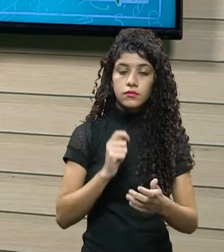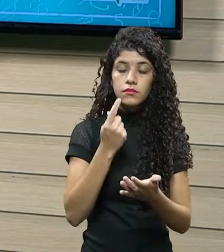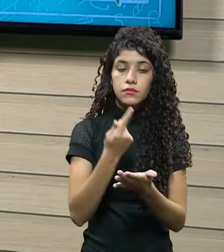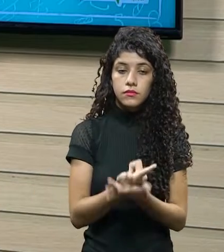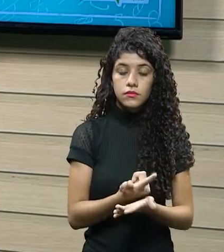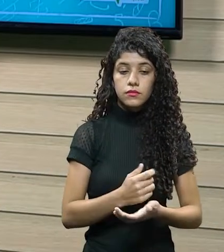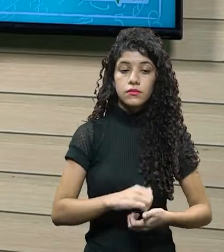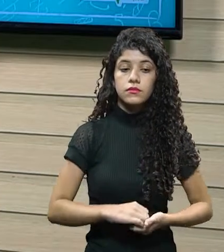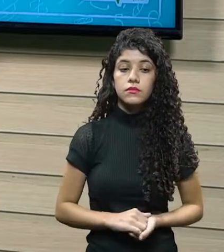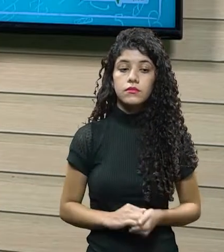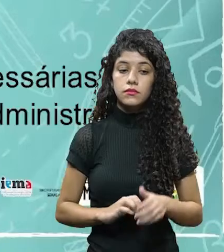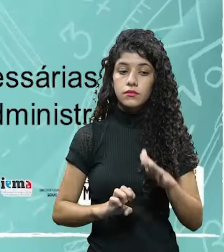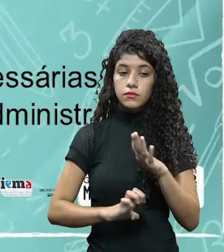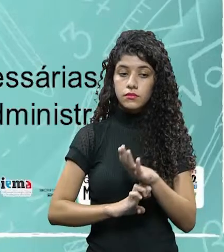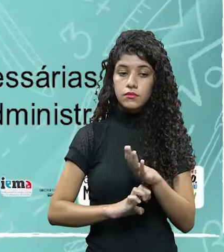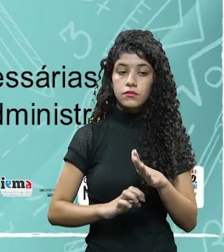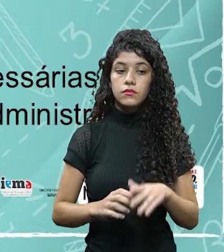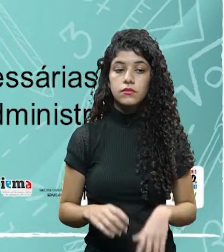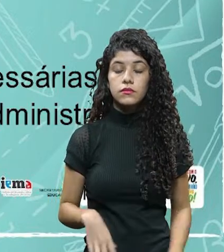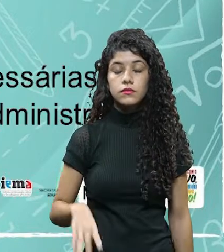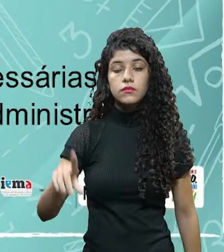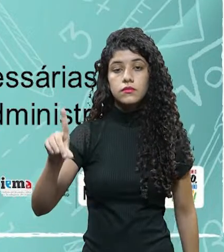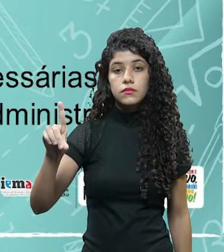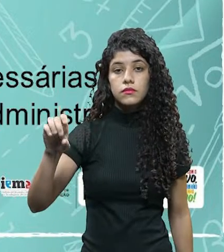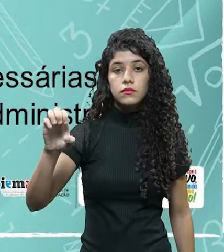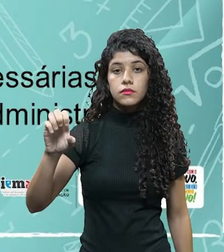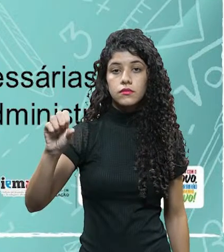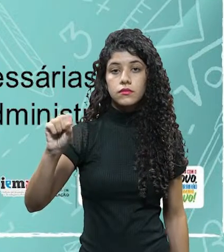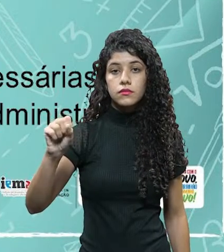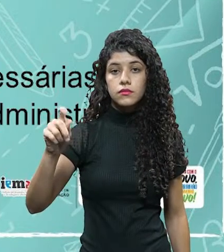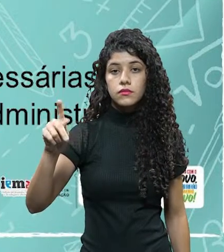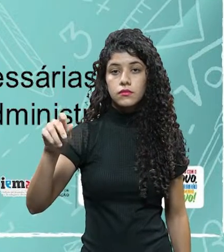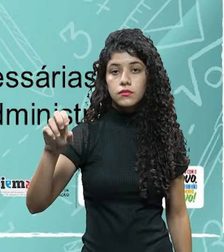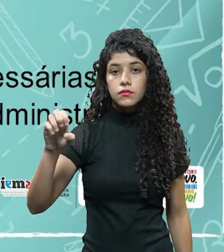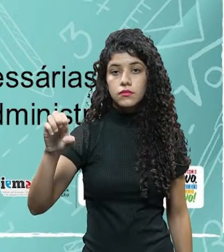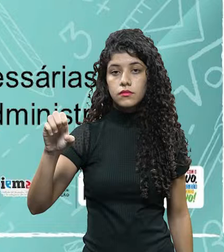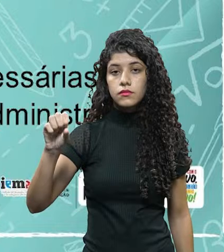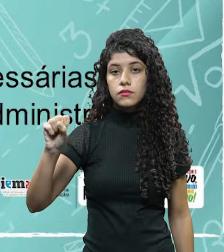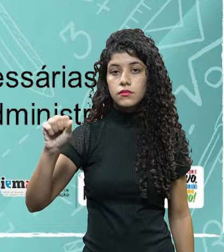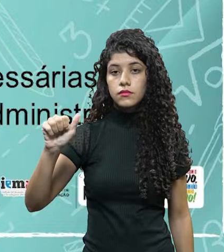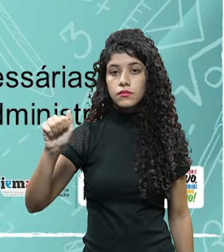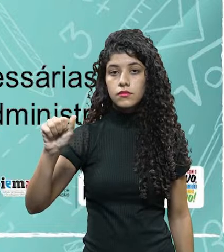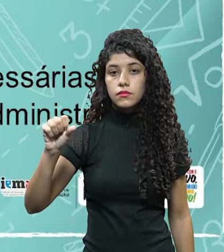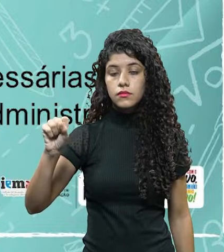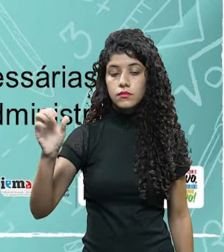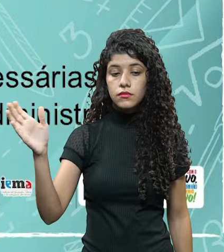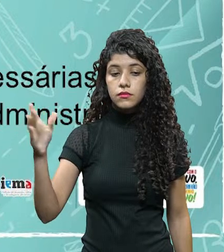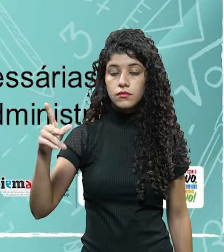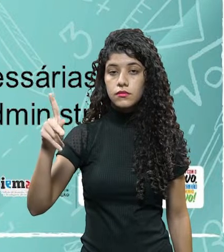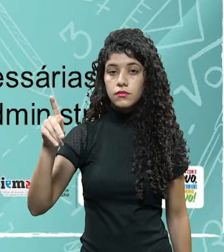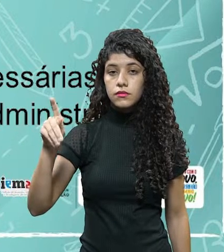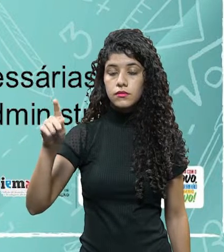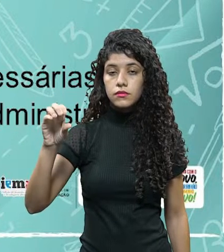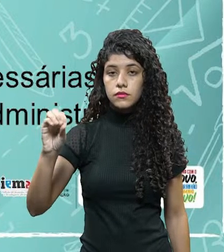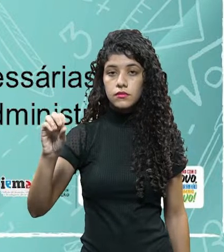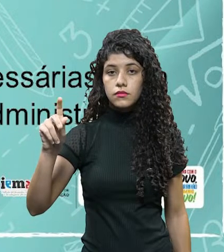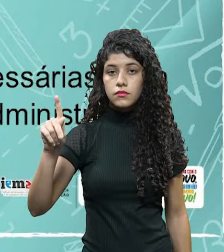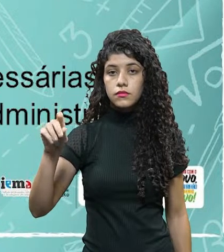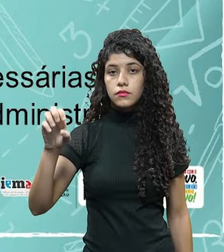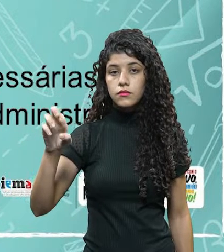despesas operacionais. E o que são as despesas operacionais? São as